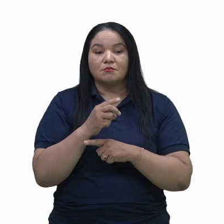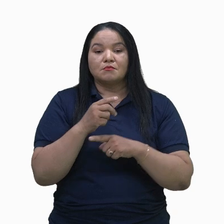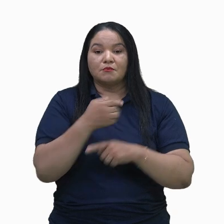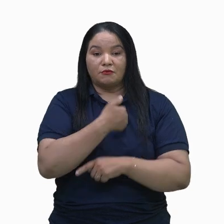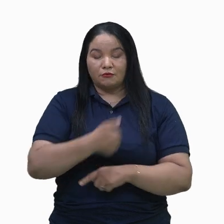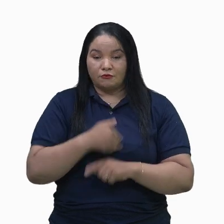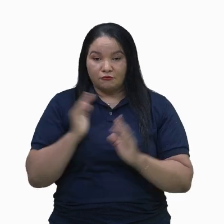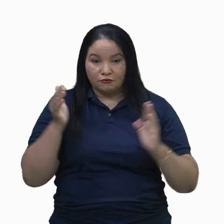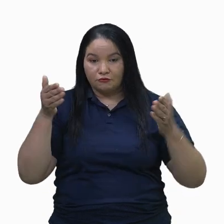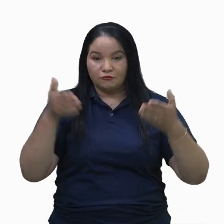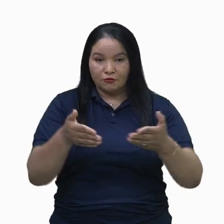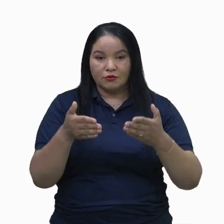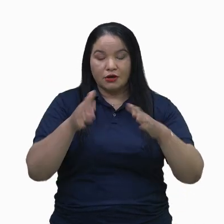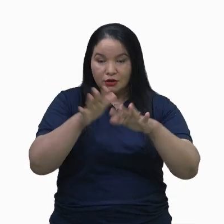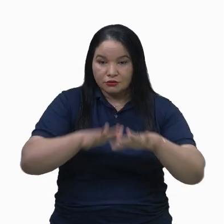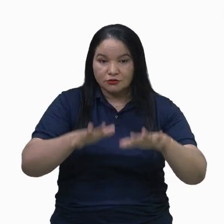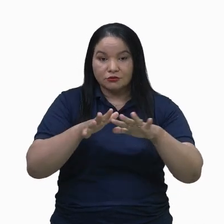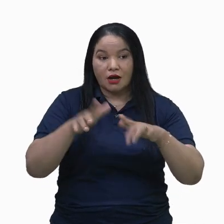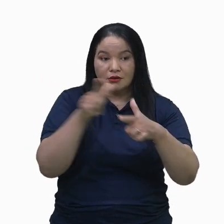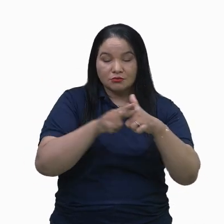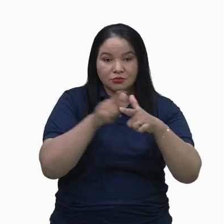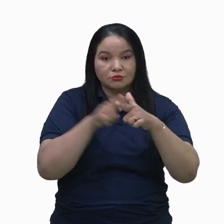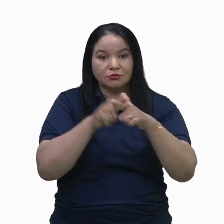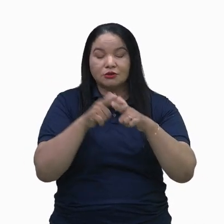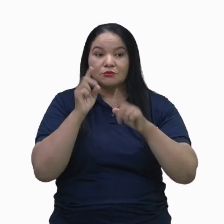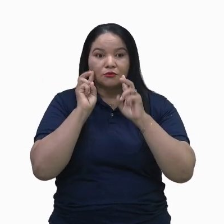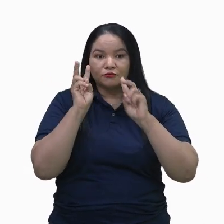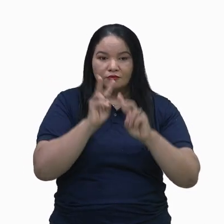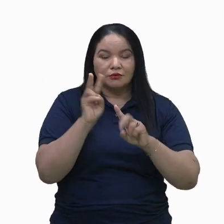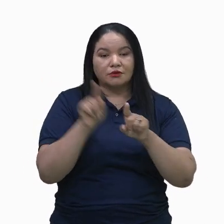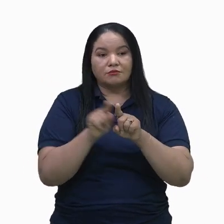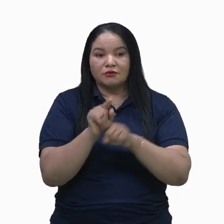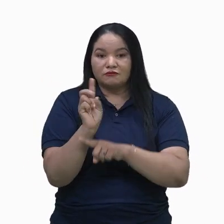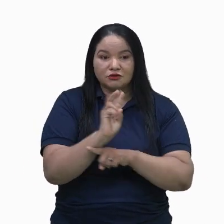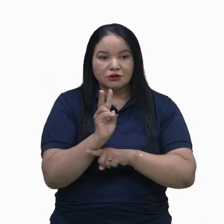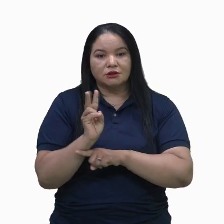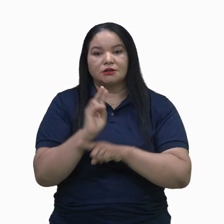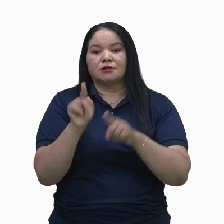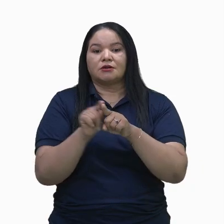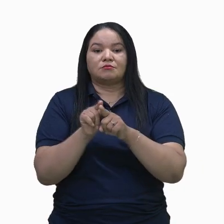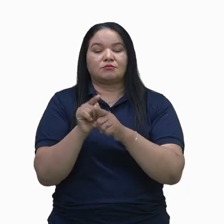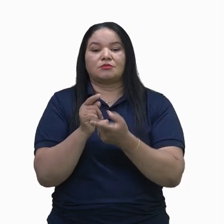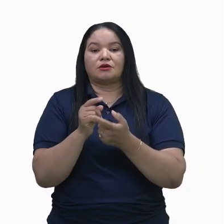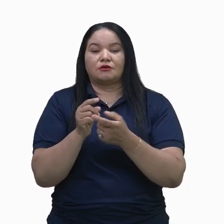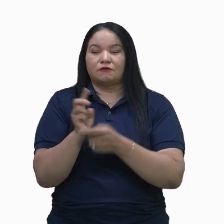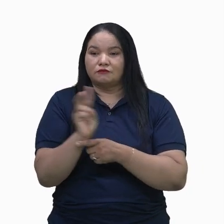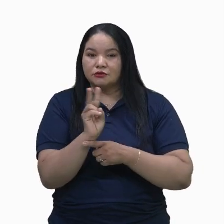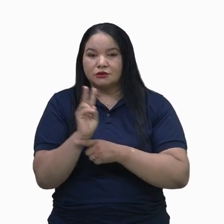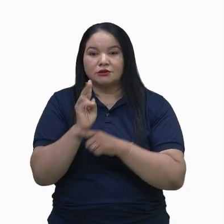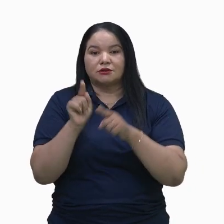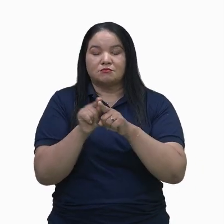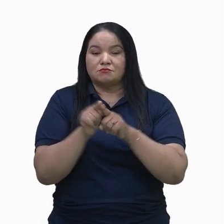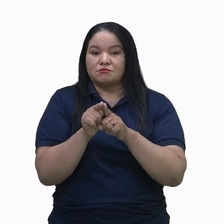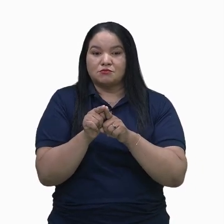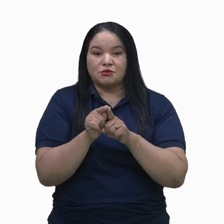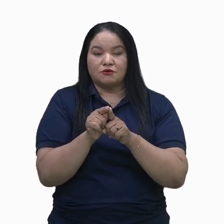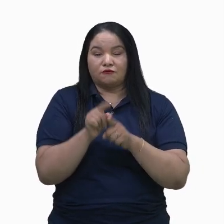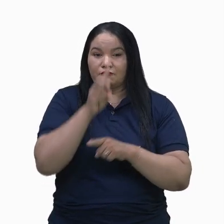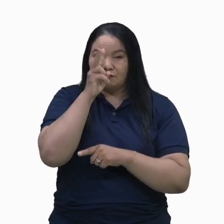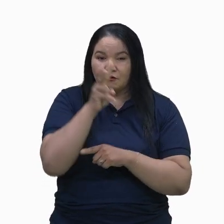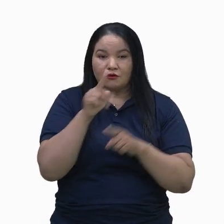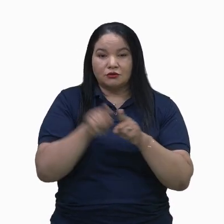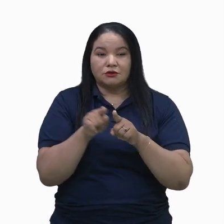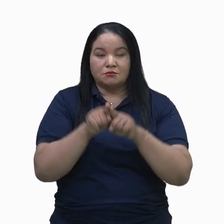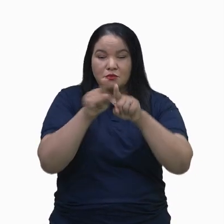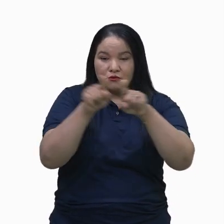campo, né? Para olhar para esse problema, né? Que é a legislação ambiental, que tem que ser forte para buscar regularização fundiária,